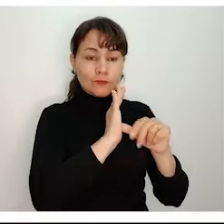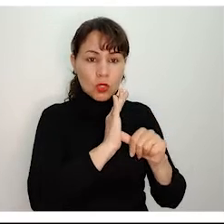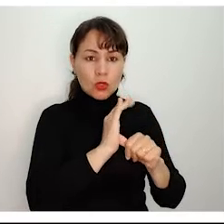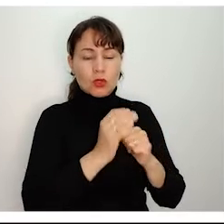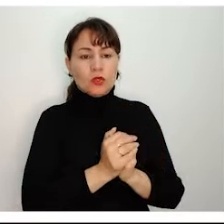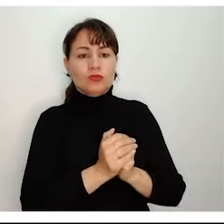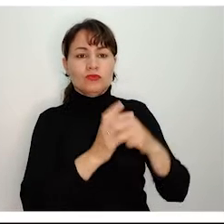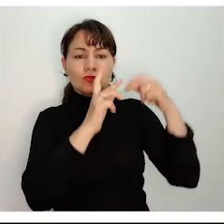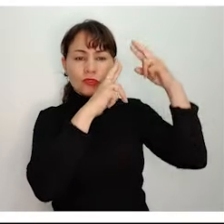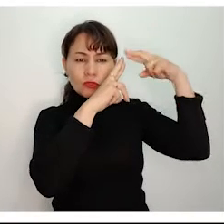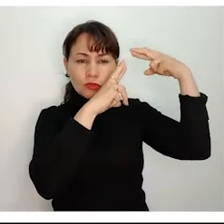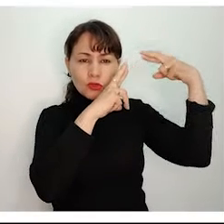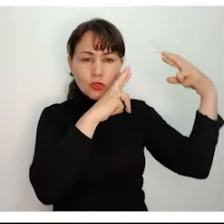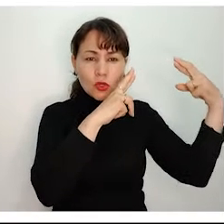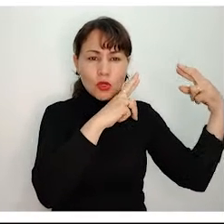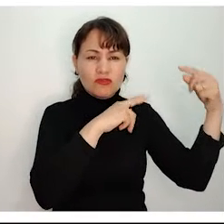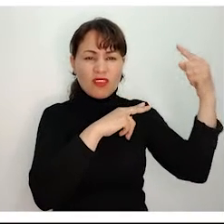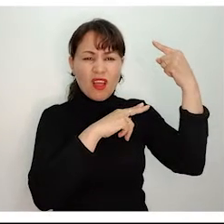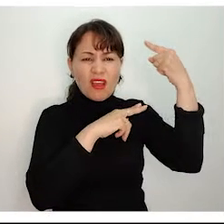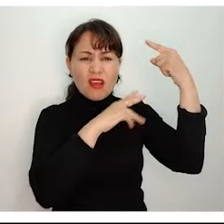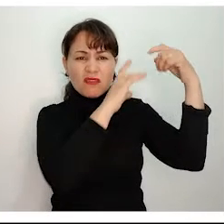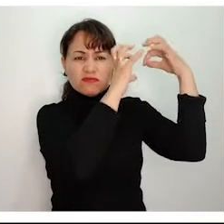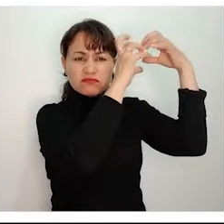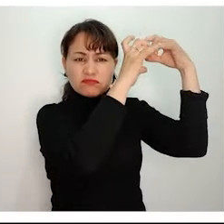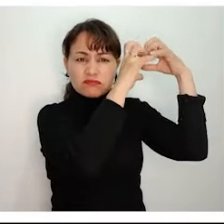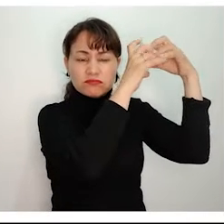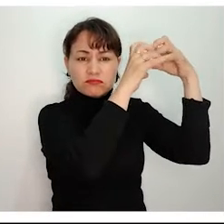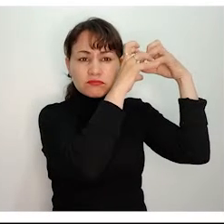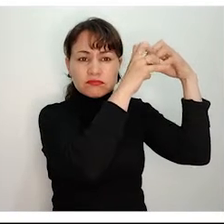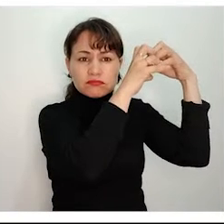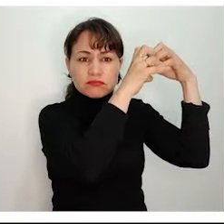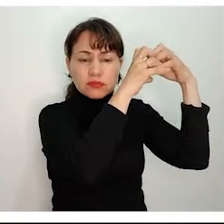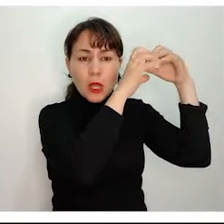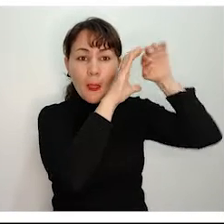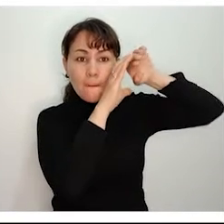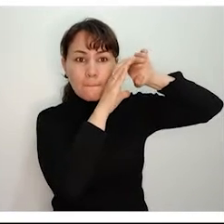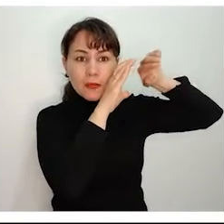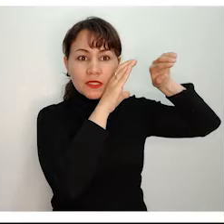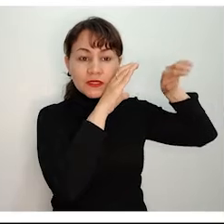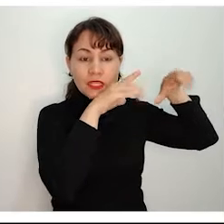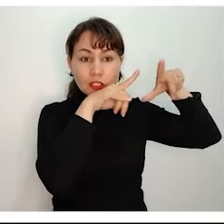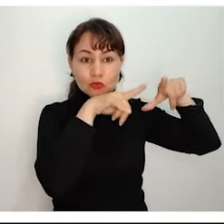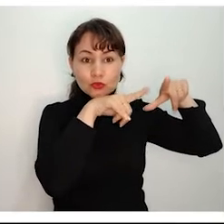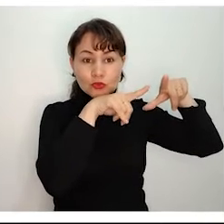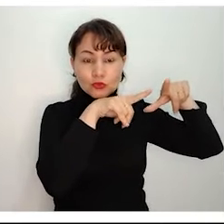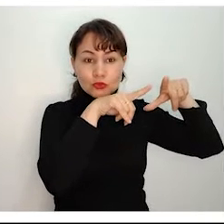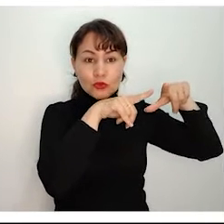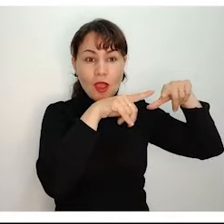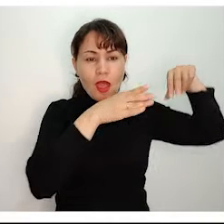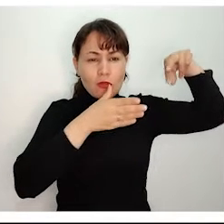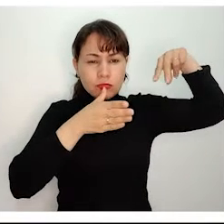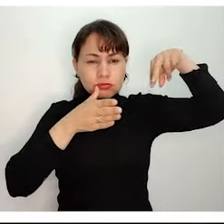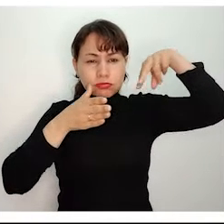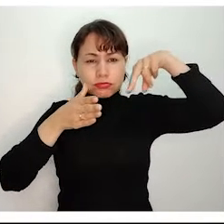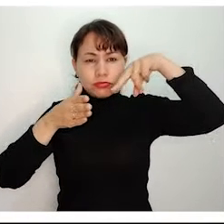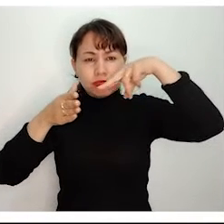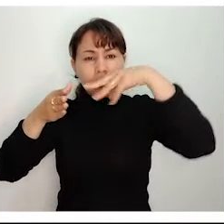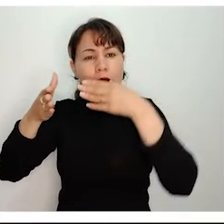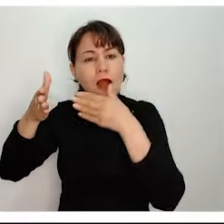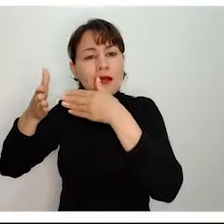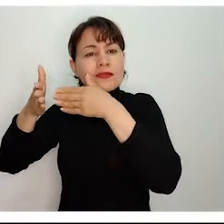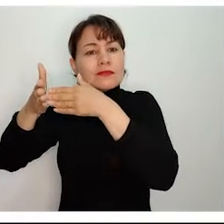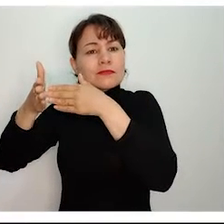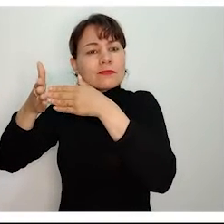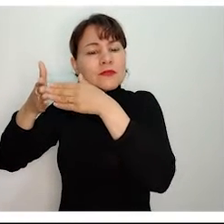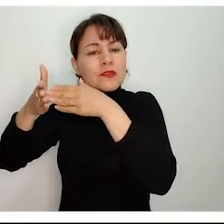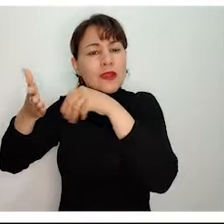E depois que esses neurônios lá no encéfalo da criança, eles saem do local onde eles estão, eles